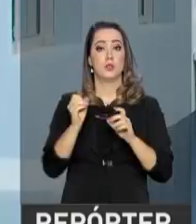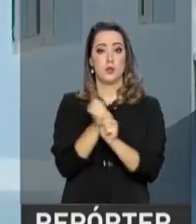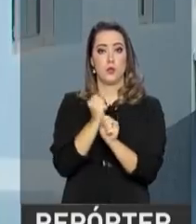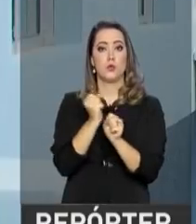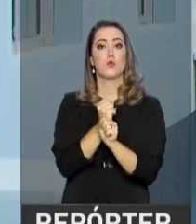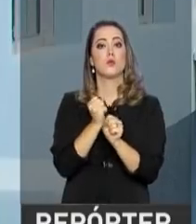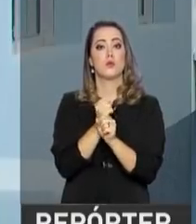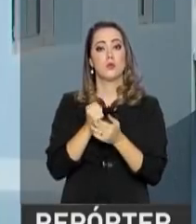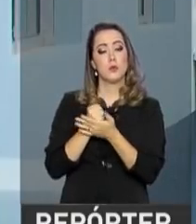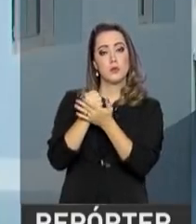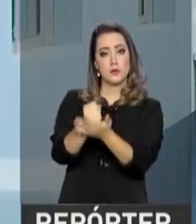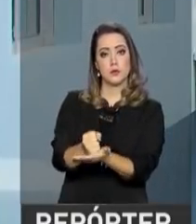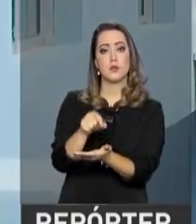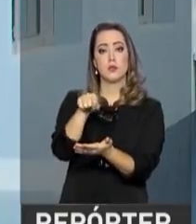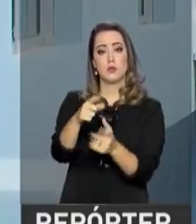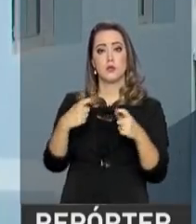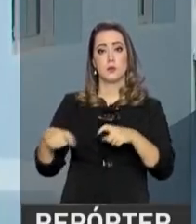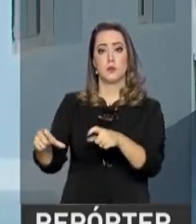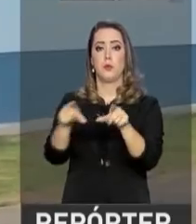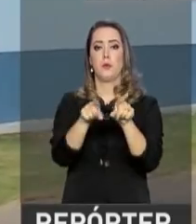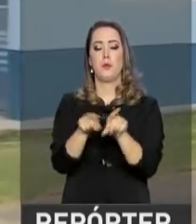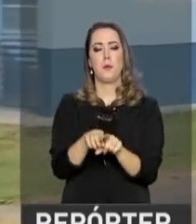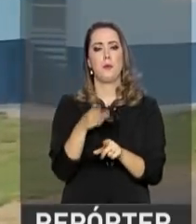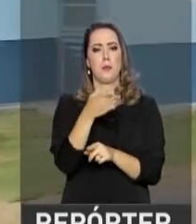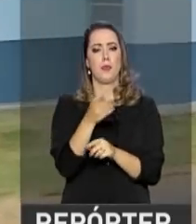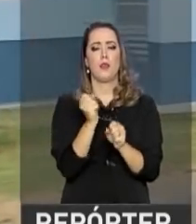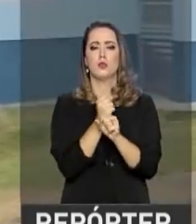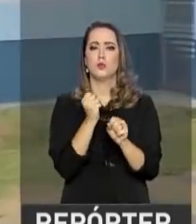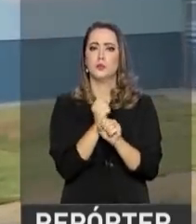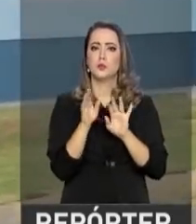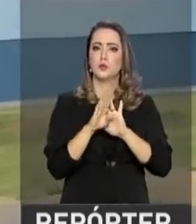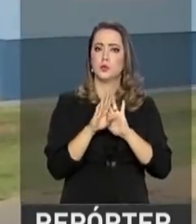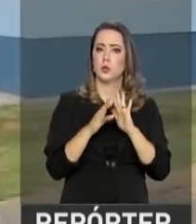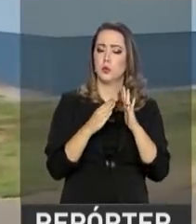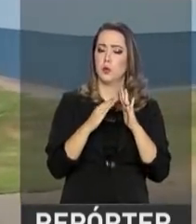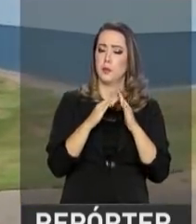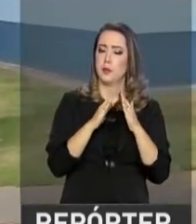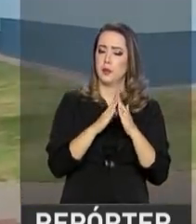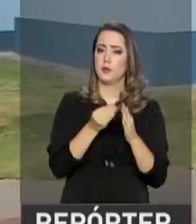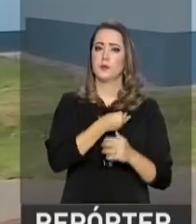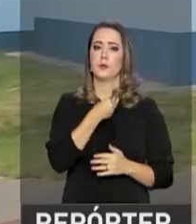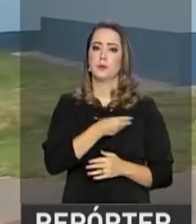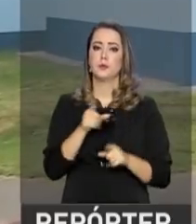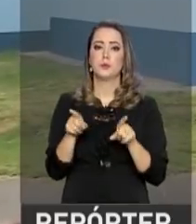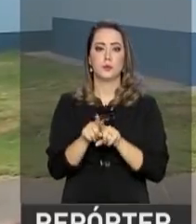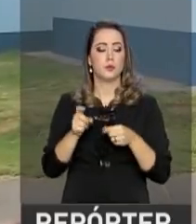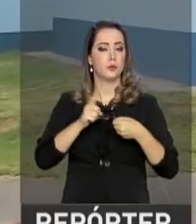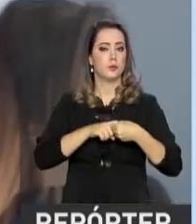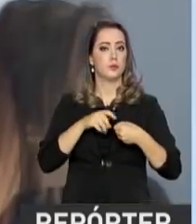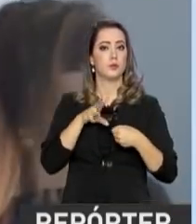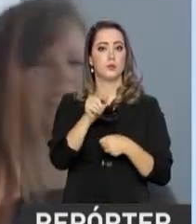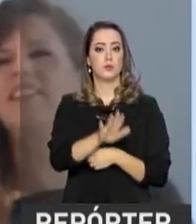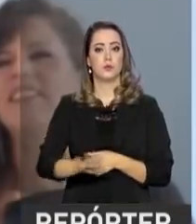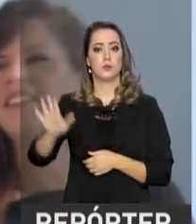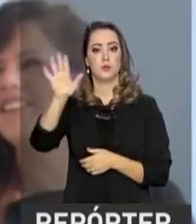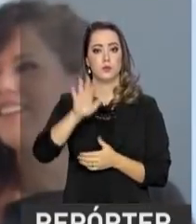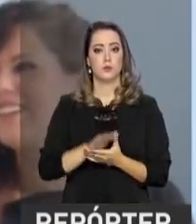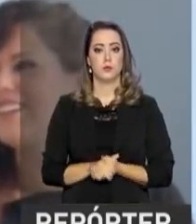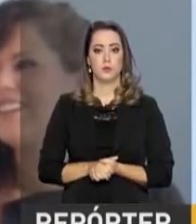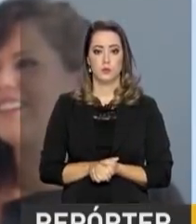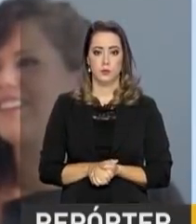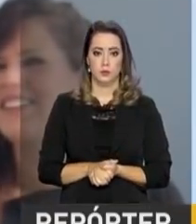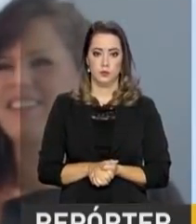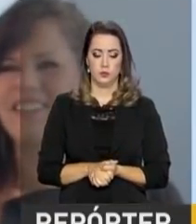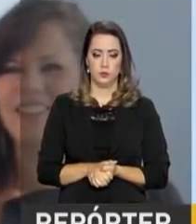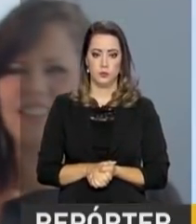região as obras do minha casa minha vida também estão sendo retomadas em todo o país são três mil